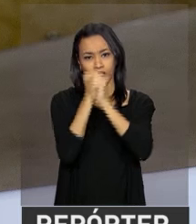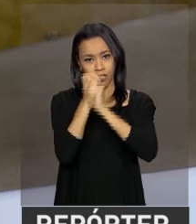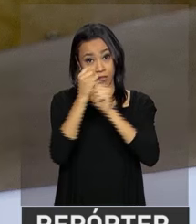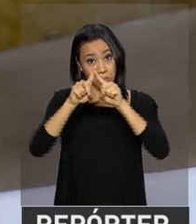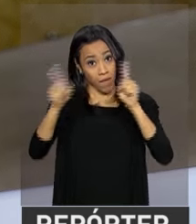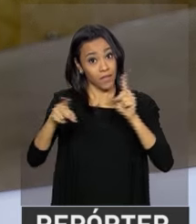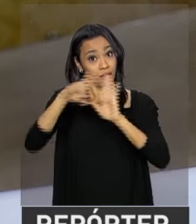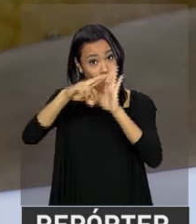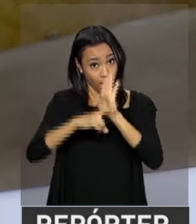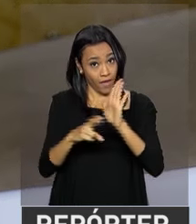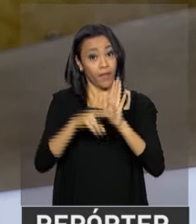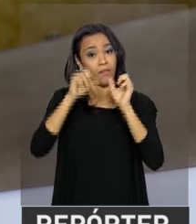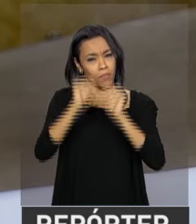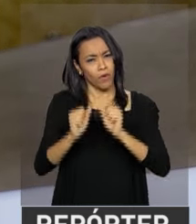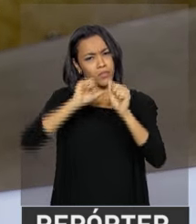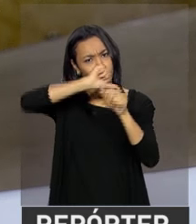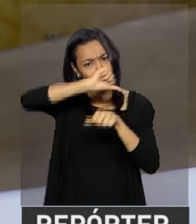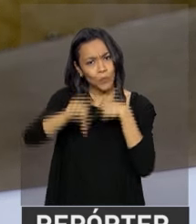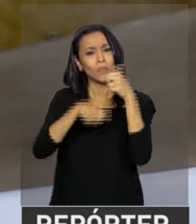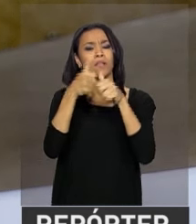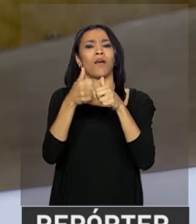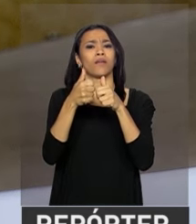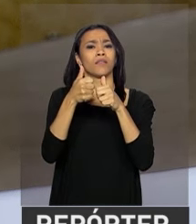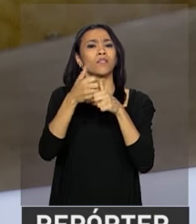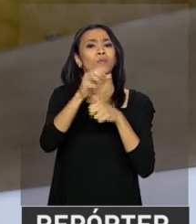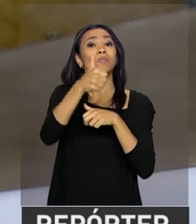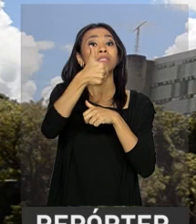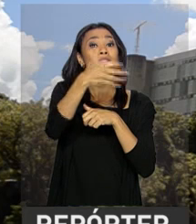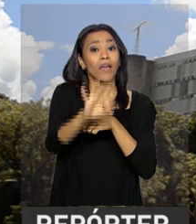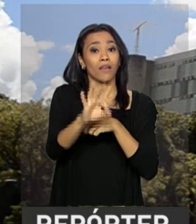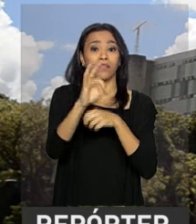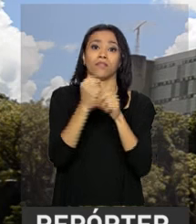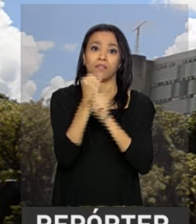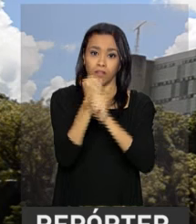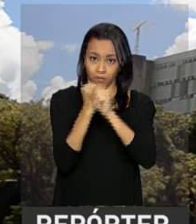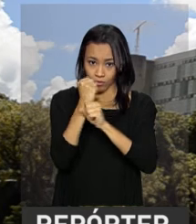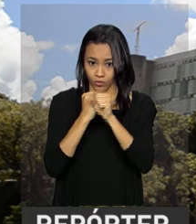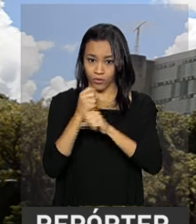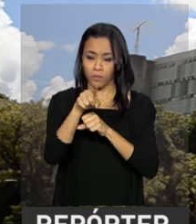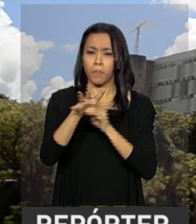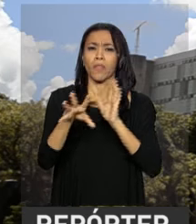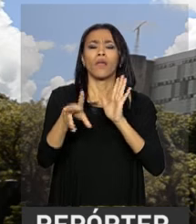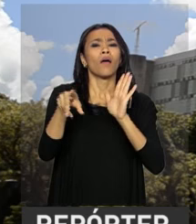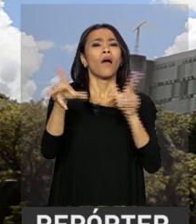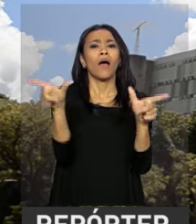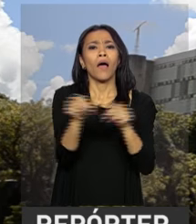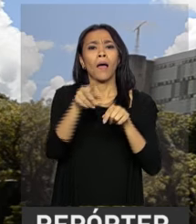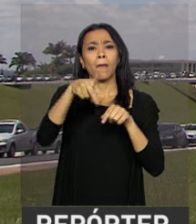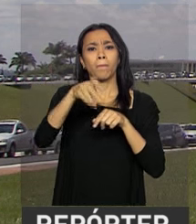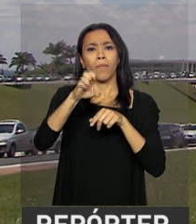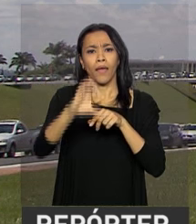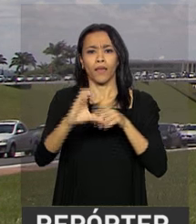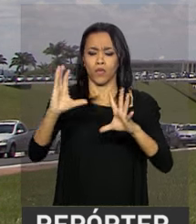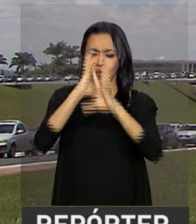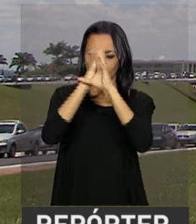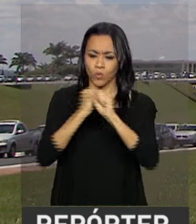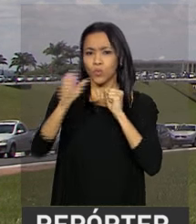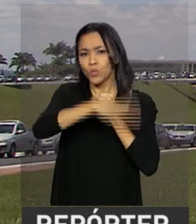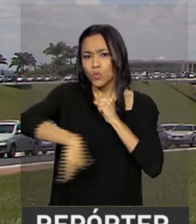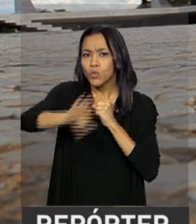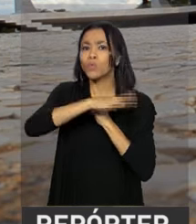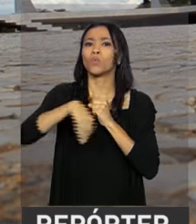regra pode ser reavaliada a partir do décimo ano. A PEC inclui os gastos totais da União e dos